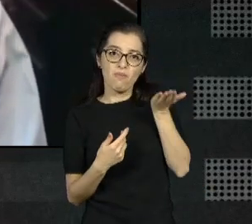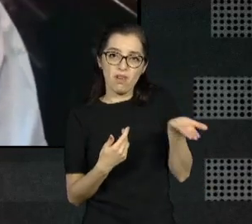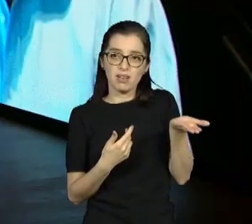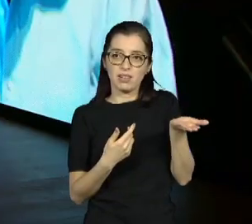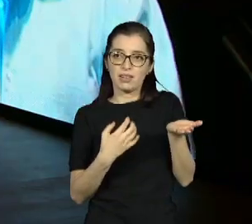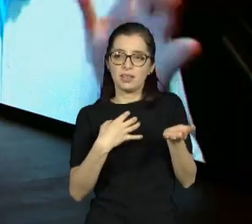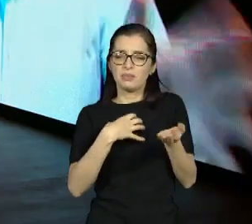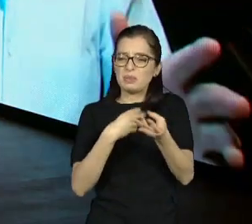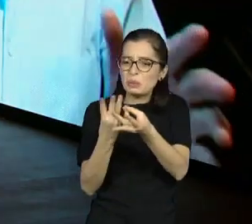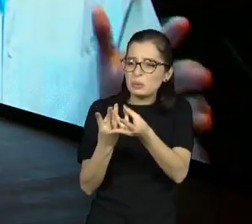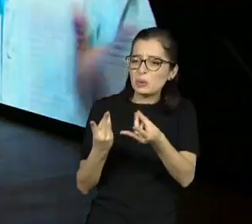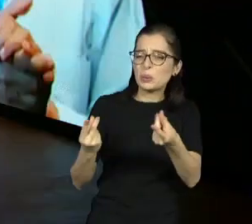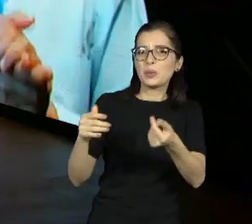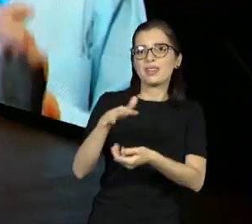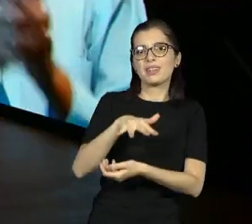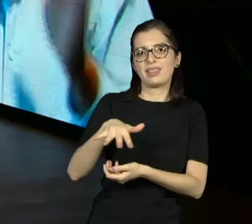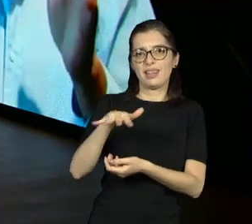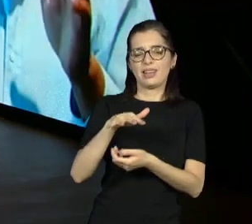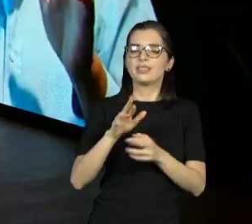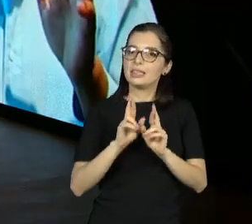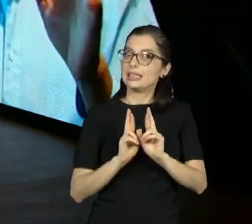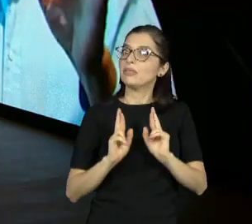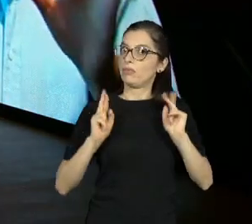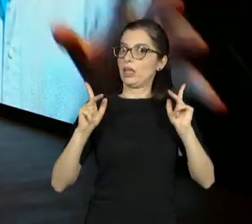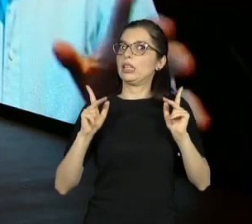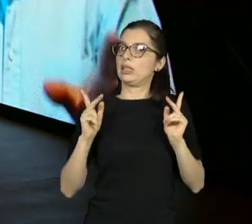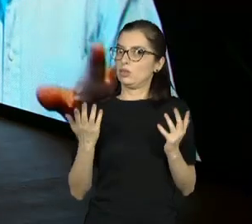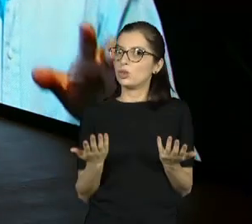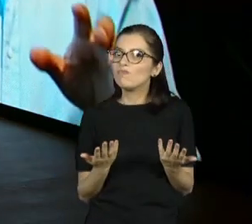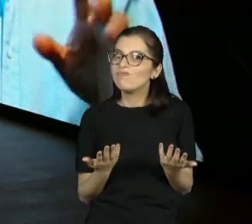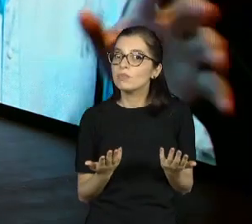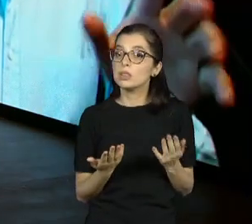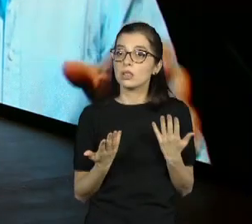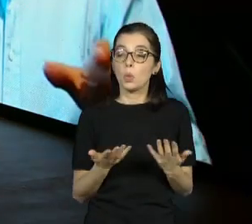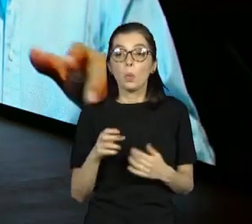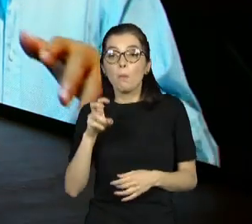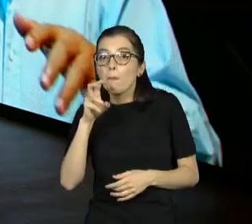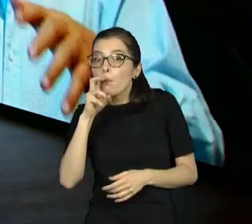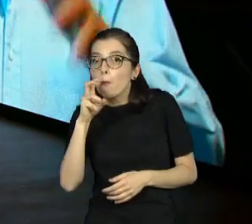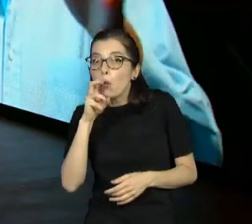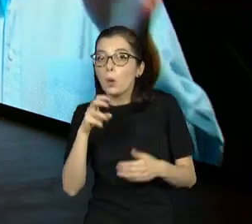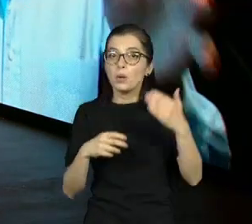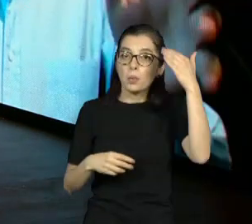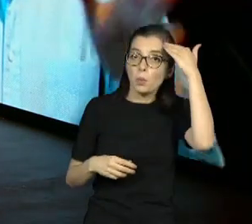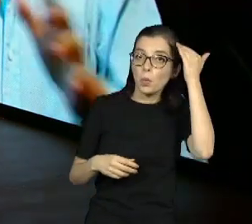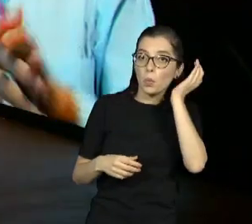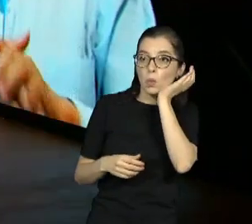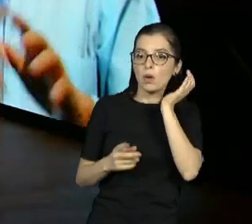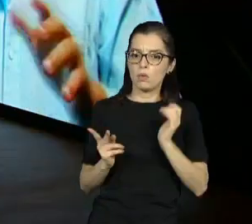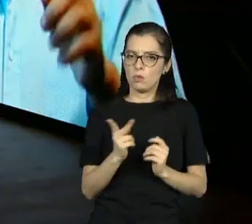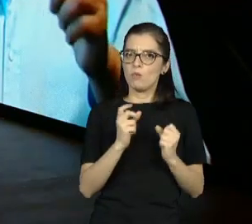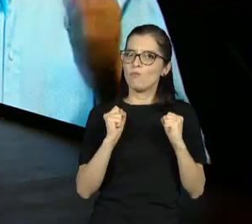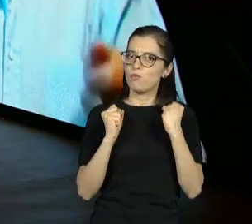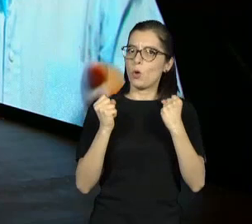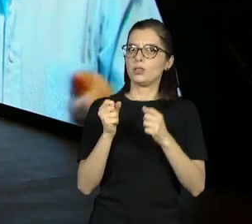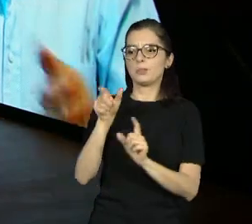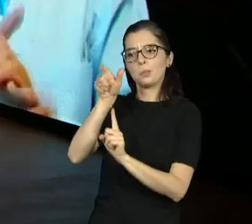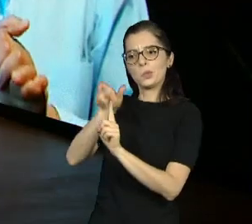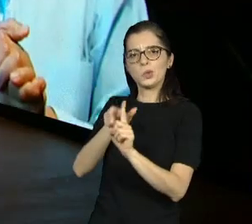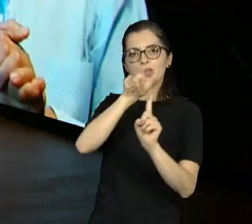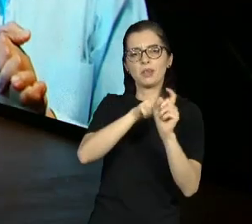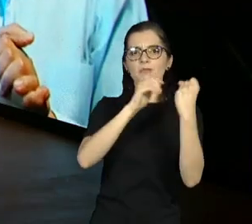feridinha. Então são diferentes, mas são igualmente fortes. Mônica, um gênio forte,